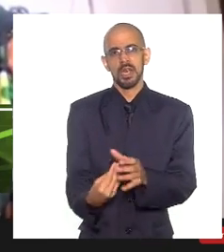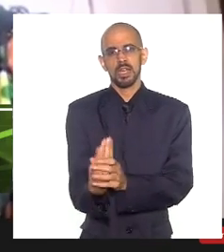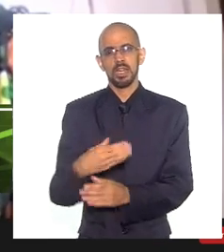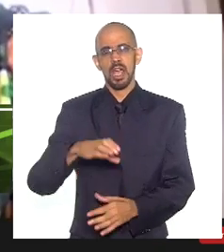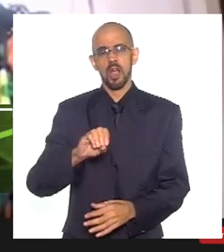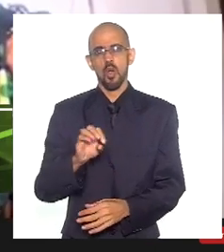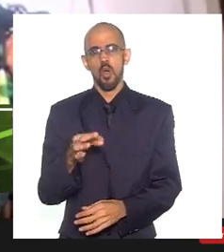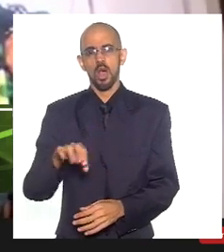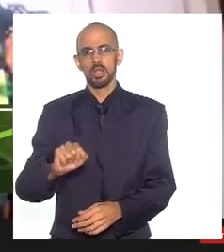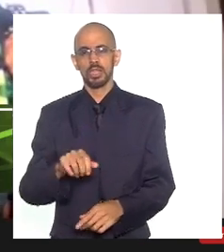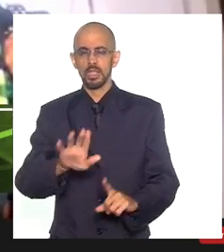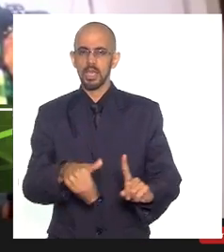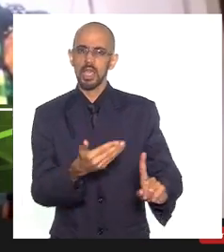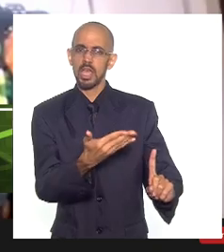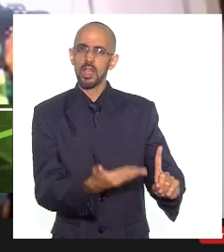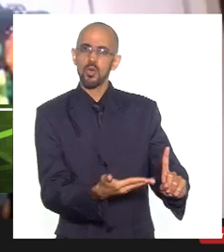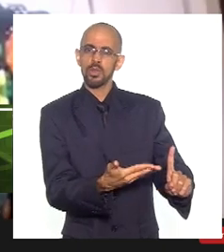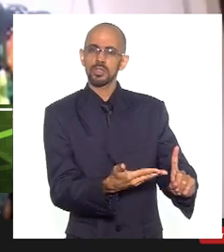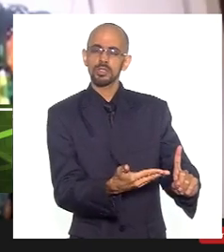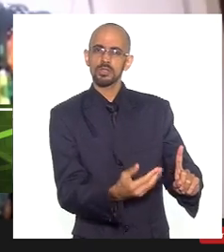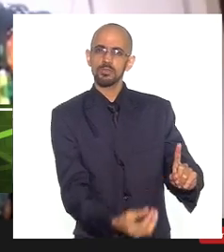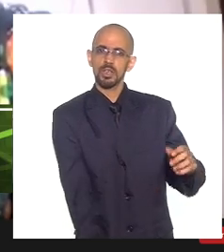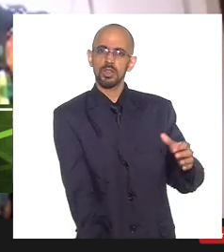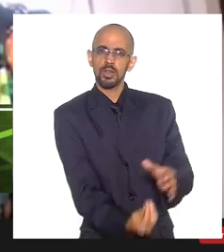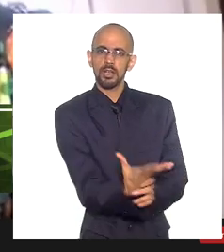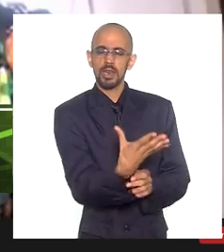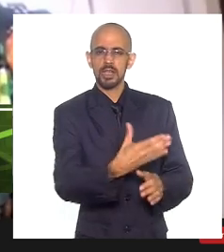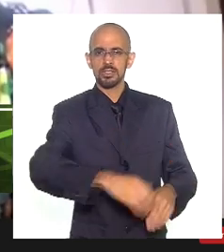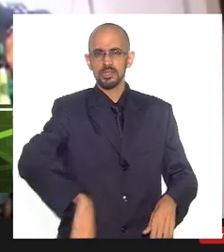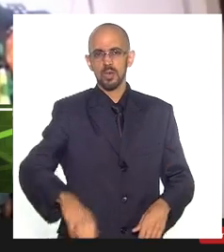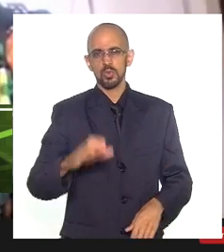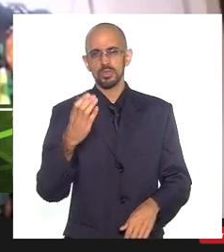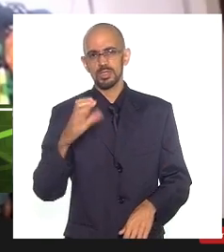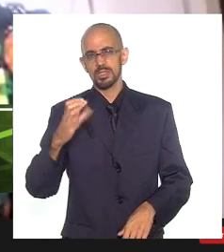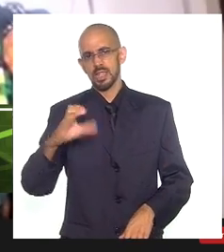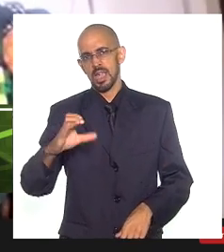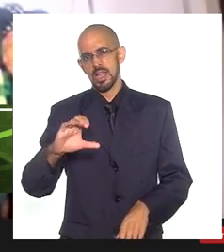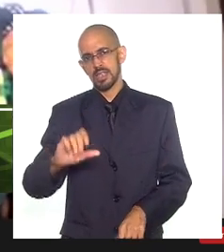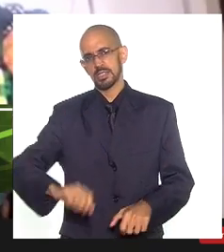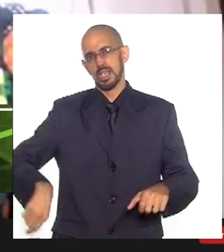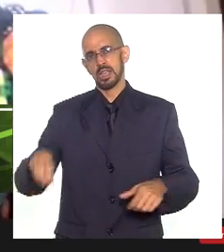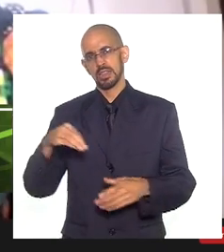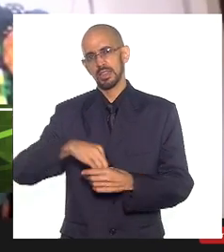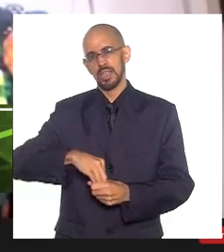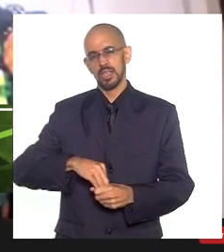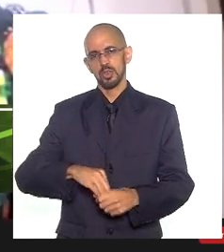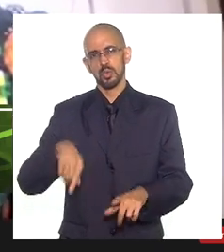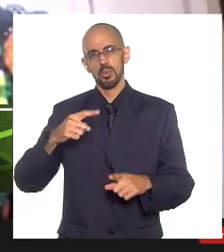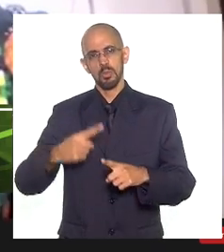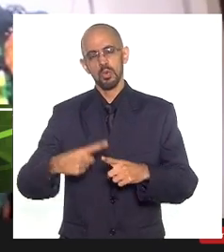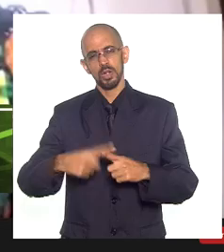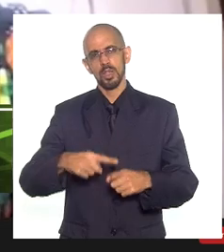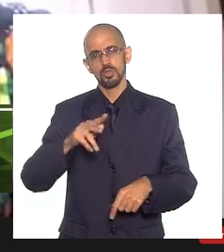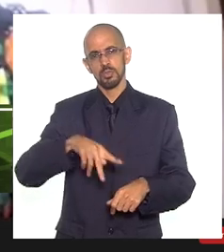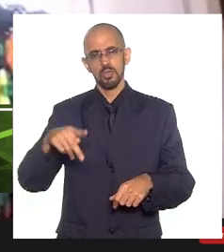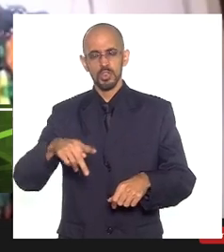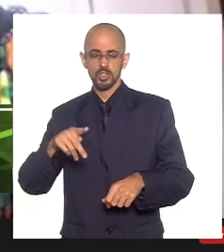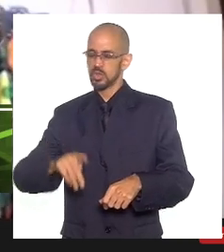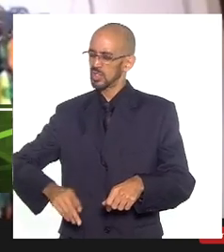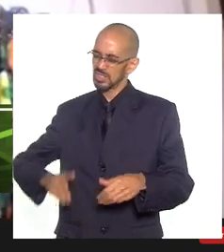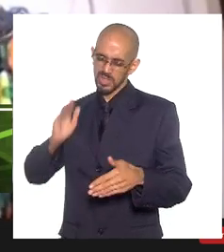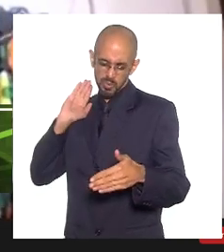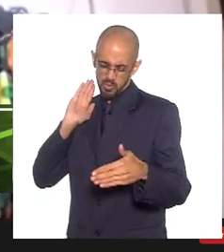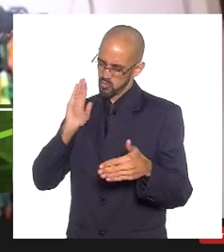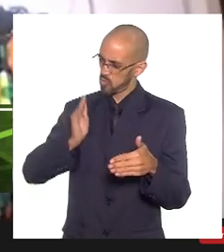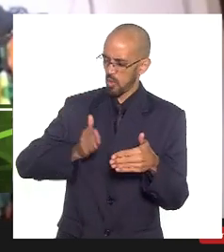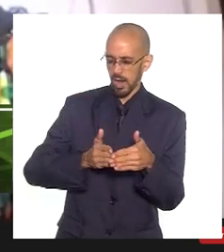da excelência da produção científica feita pela universidade pelo regime de dedicação exclusiva. Então, ora,